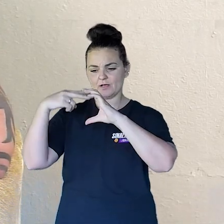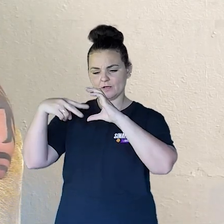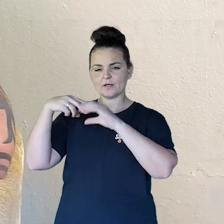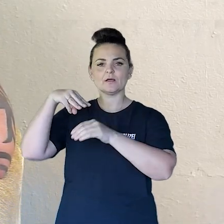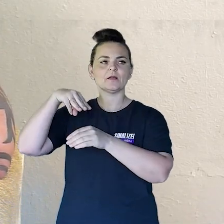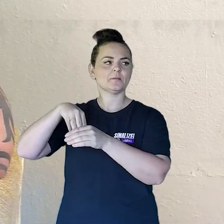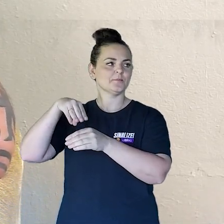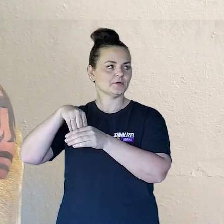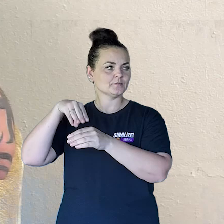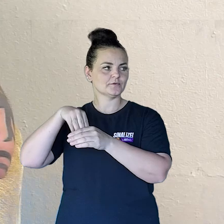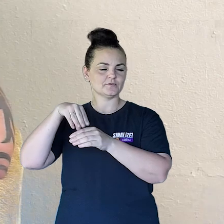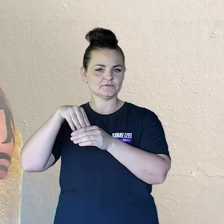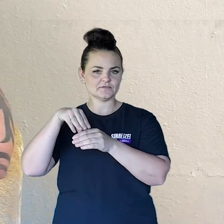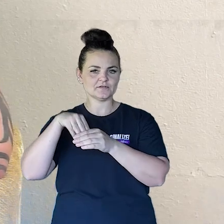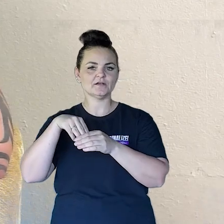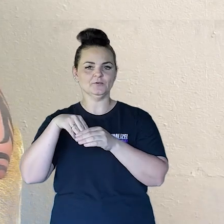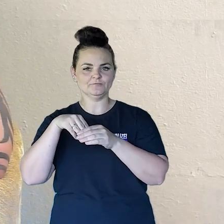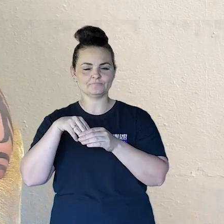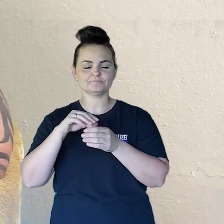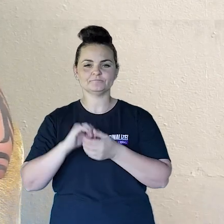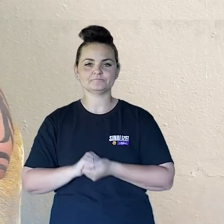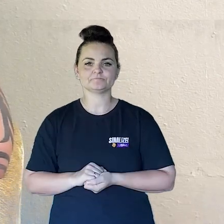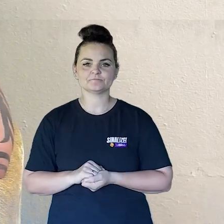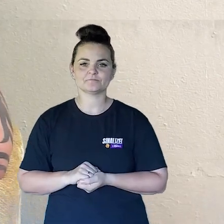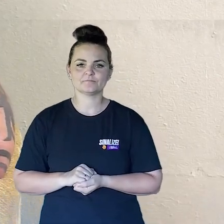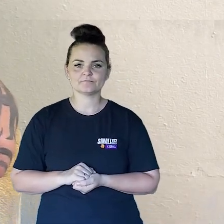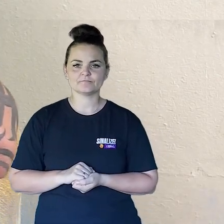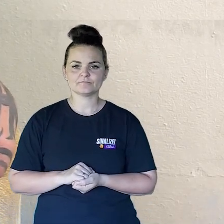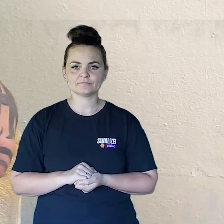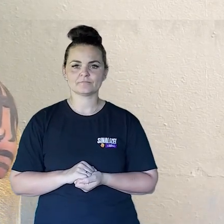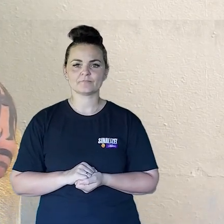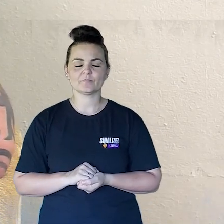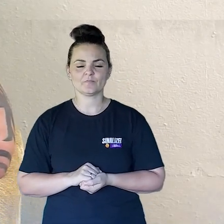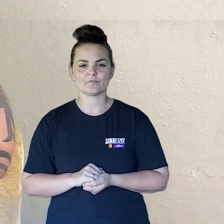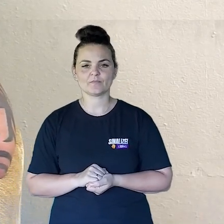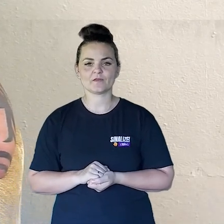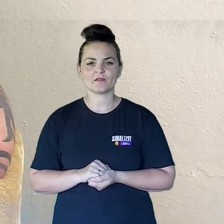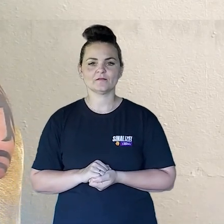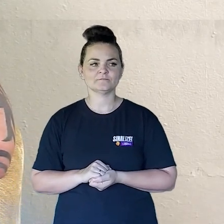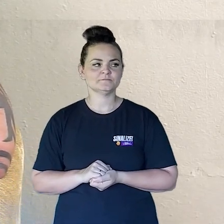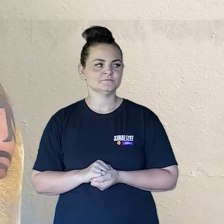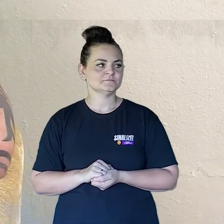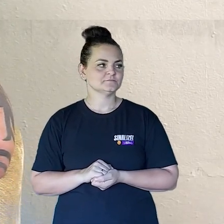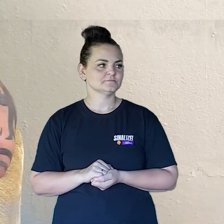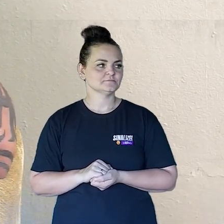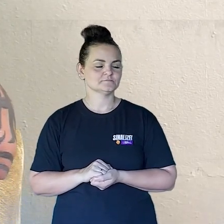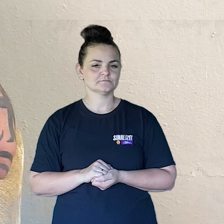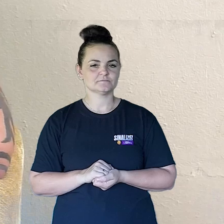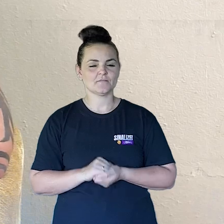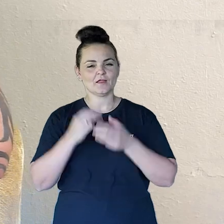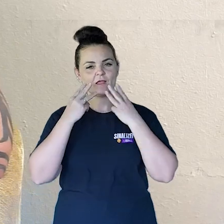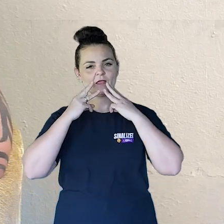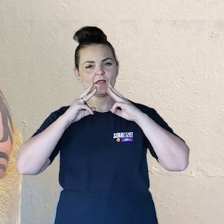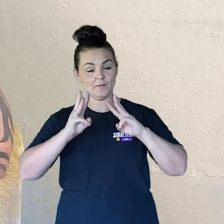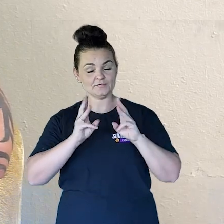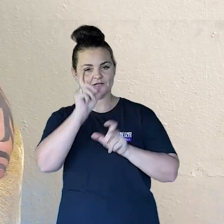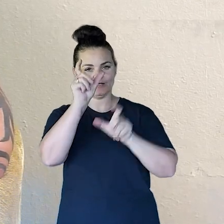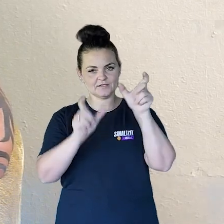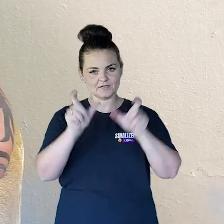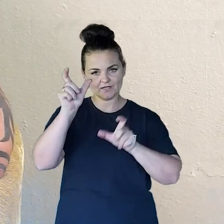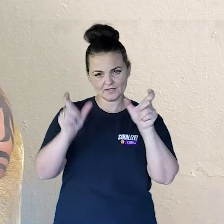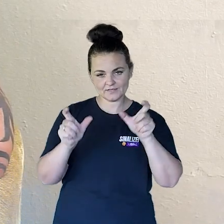Municipal, é para mudar a vida das pessoas. Eu queria deixar um recado uma mensagem para cada